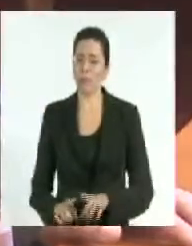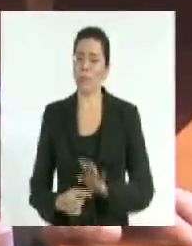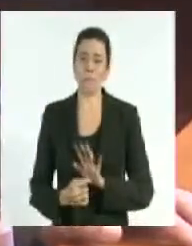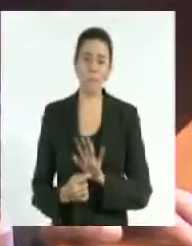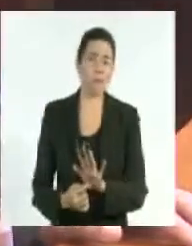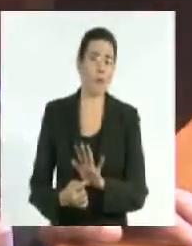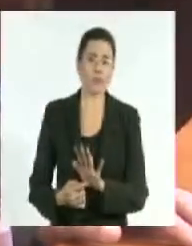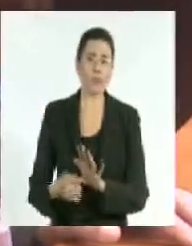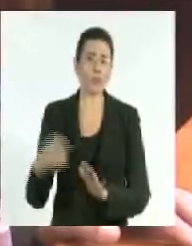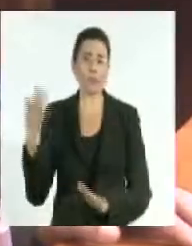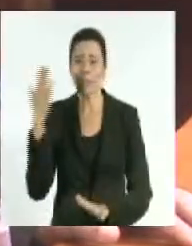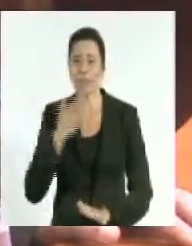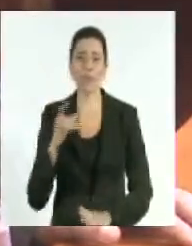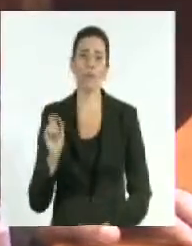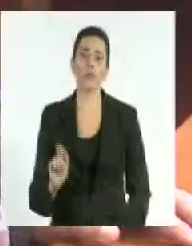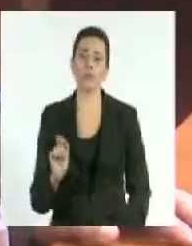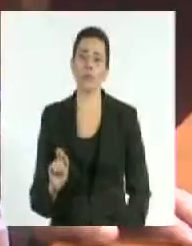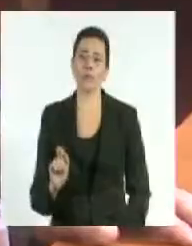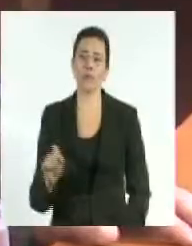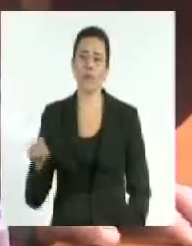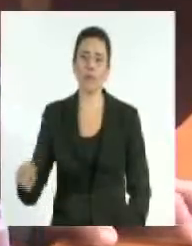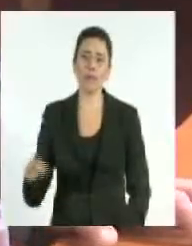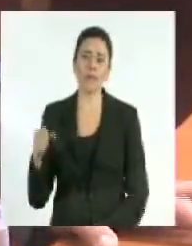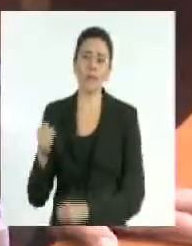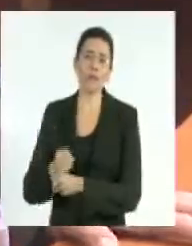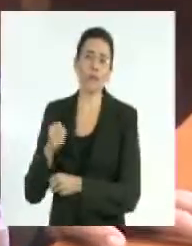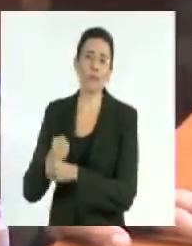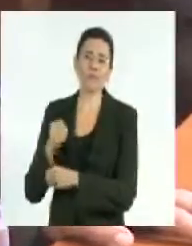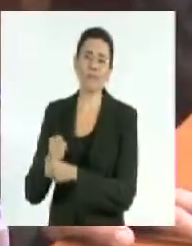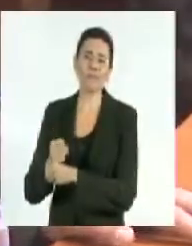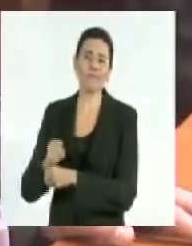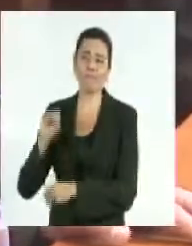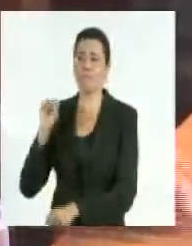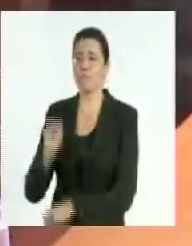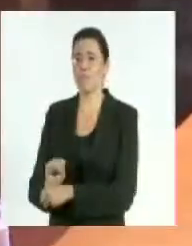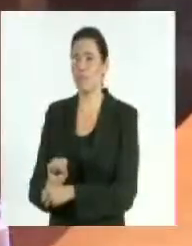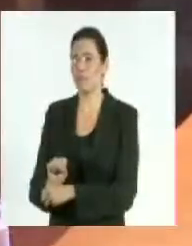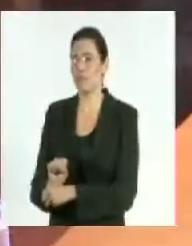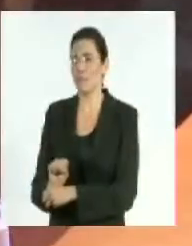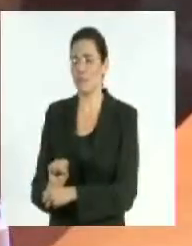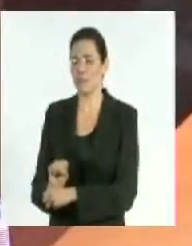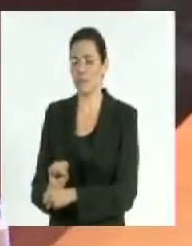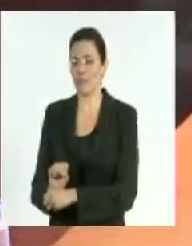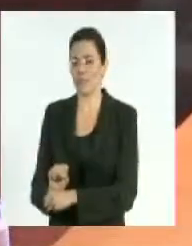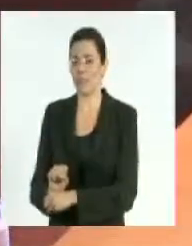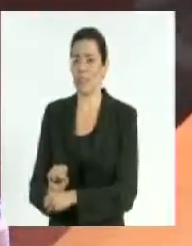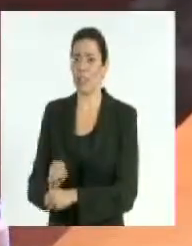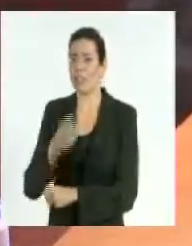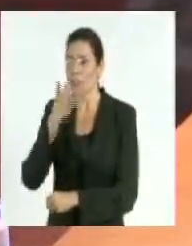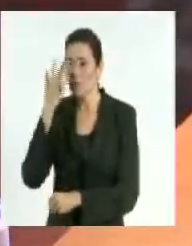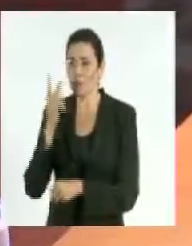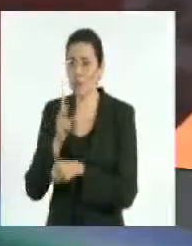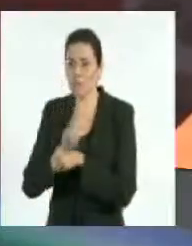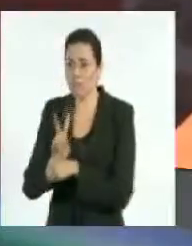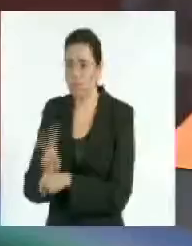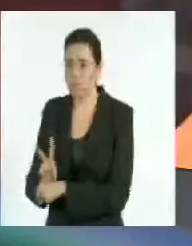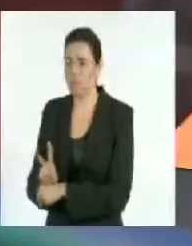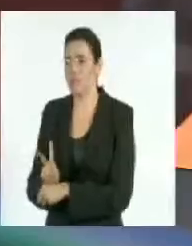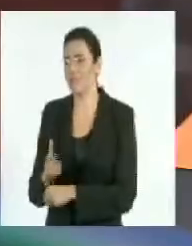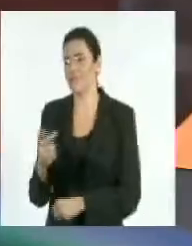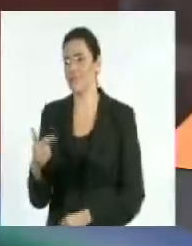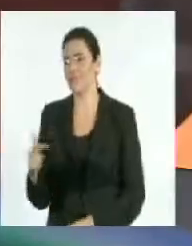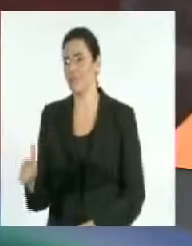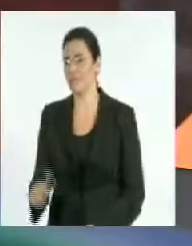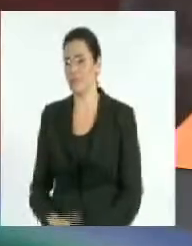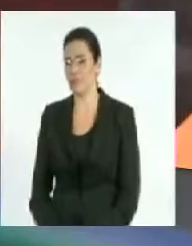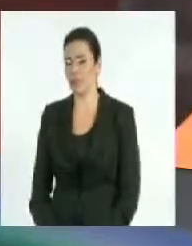que parou por completo a obra e nem vigia tem. E até agora eu não vi, nem por parte